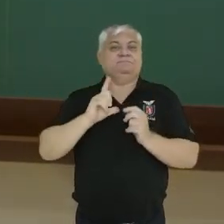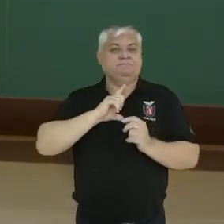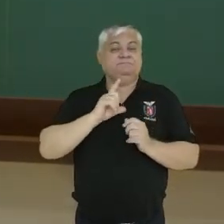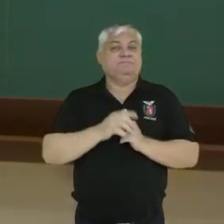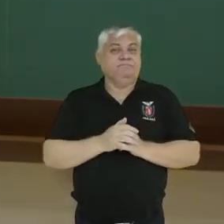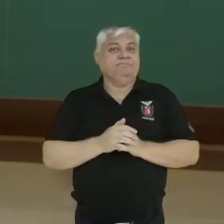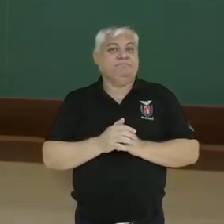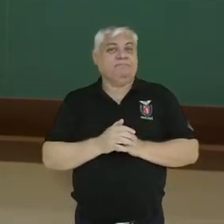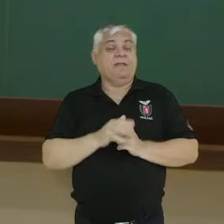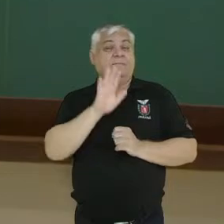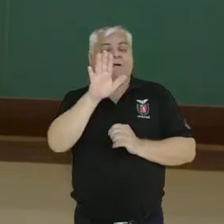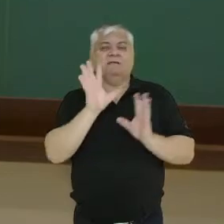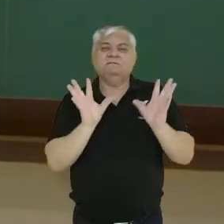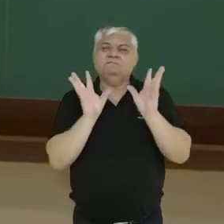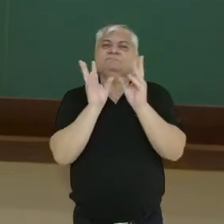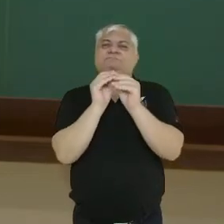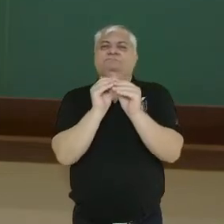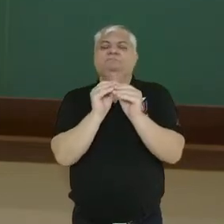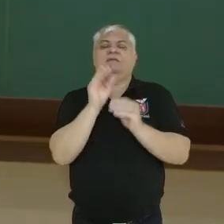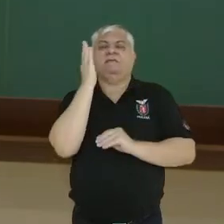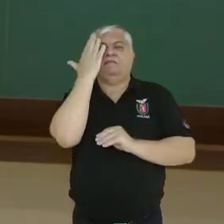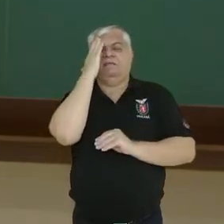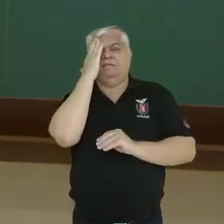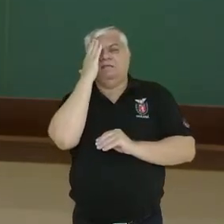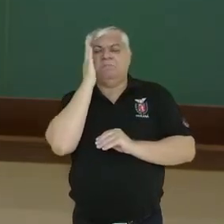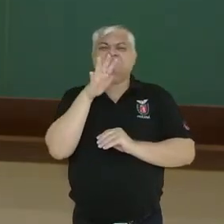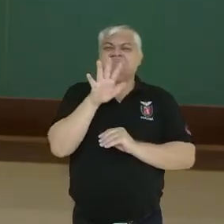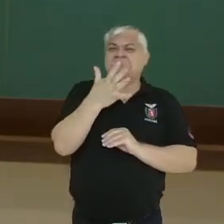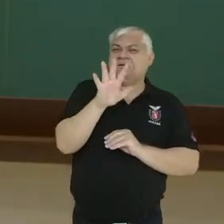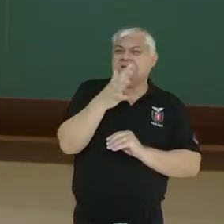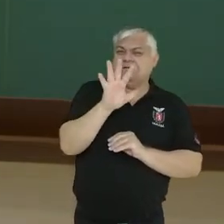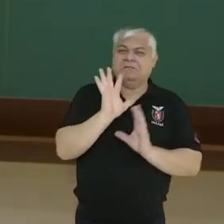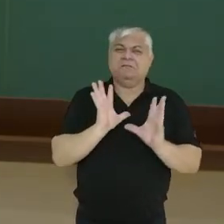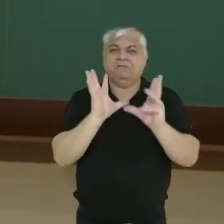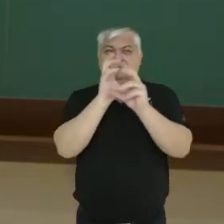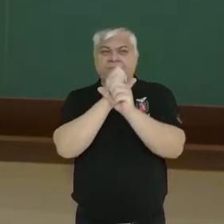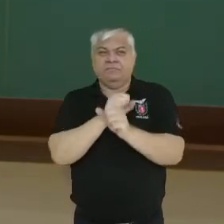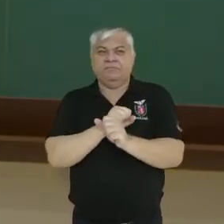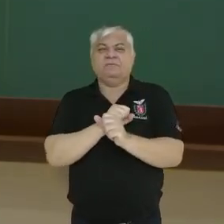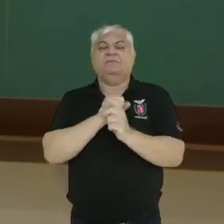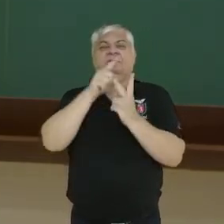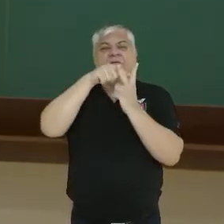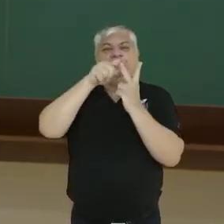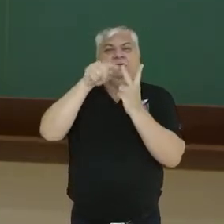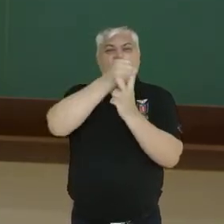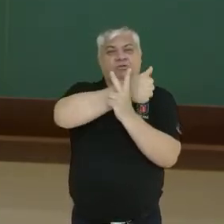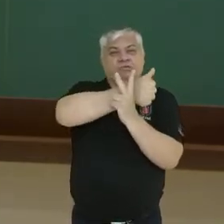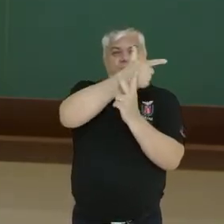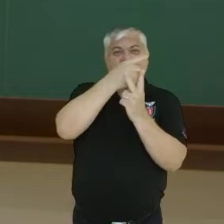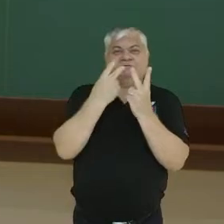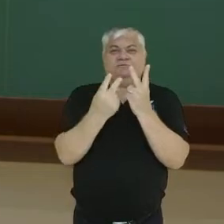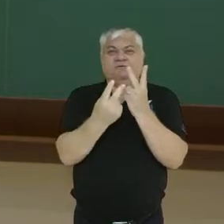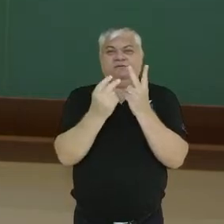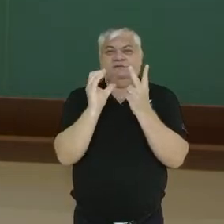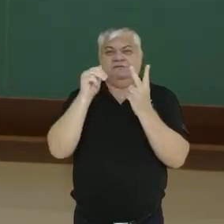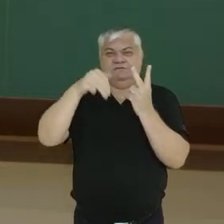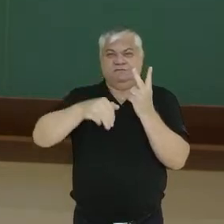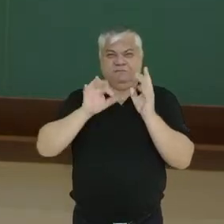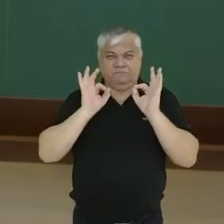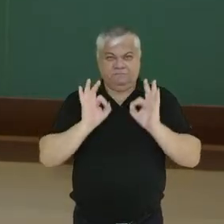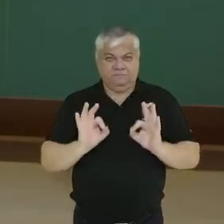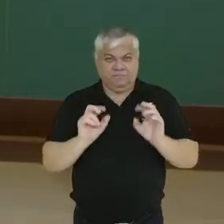dar um número quebrado, mas você vai ter uma noção de quanto é essa medida, 12 raiz de 2 centímetros,